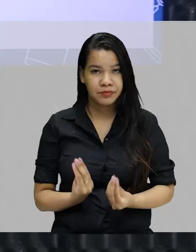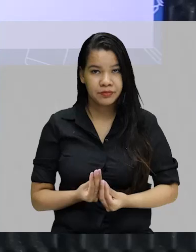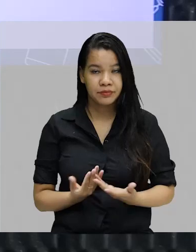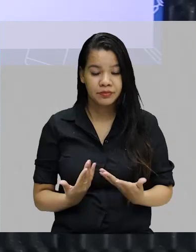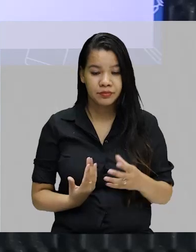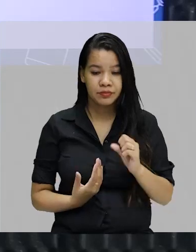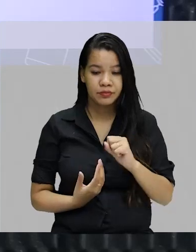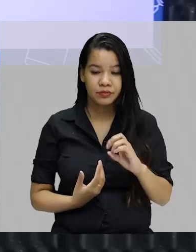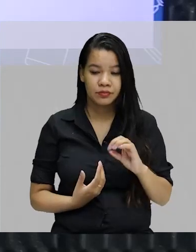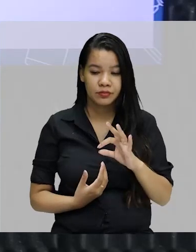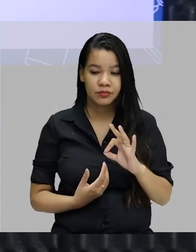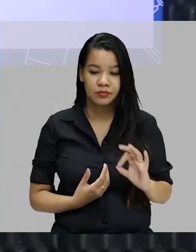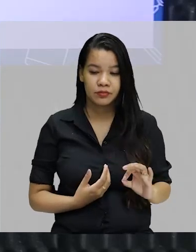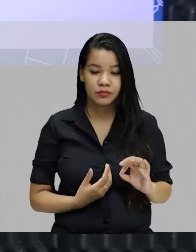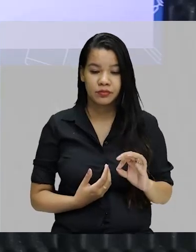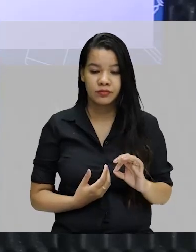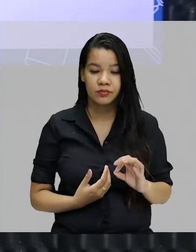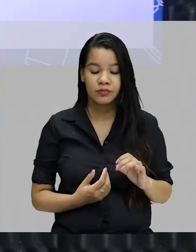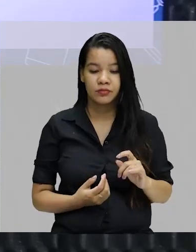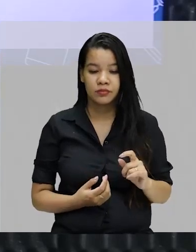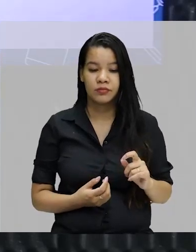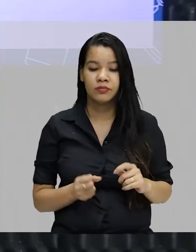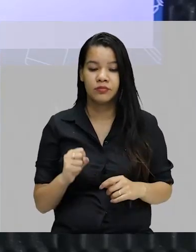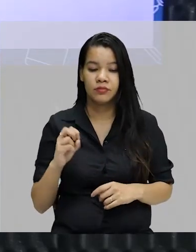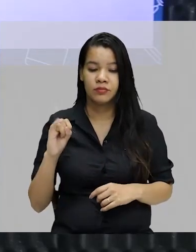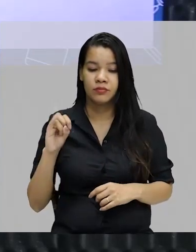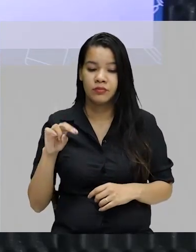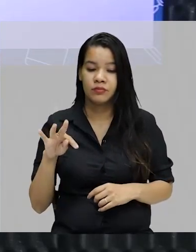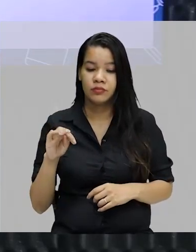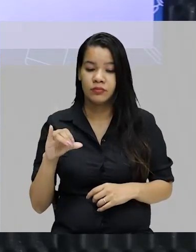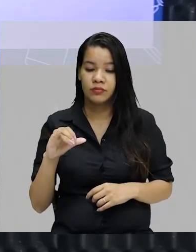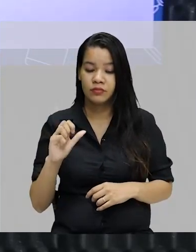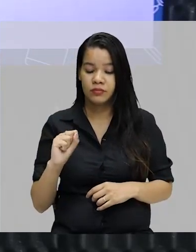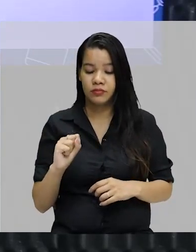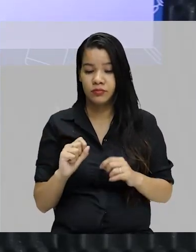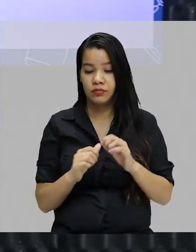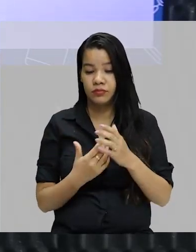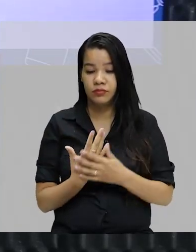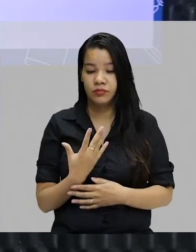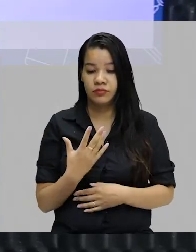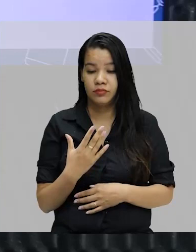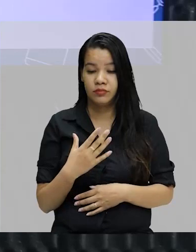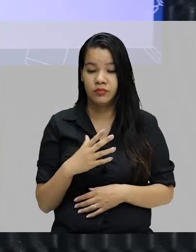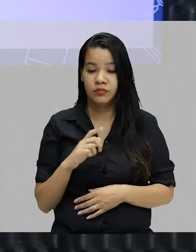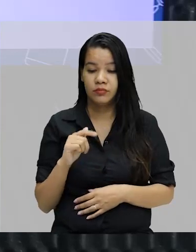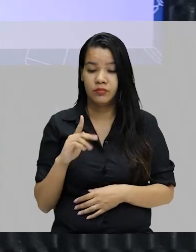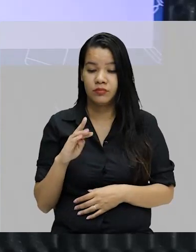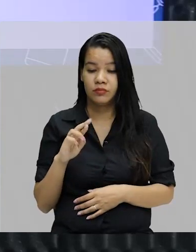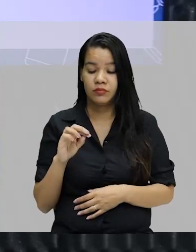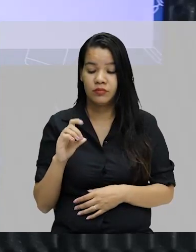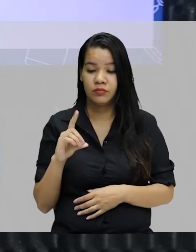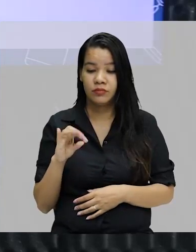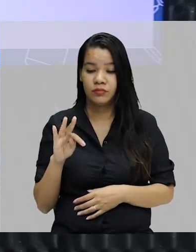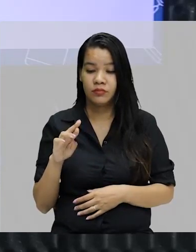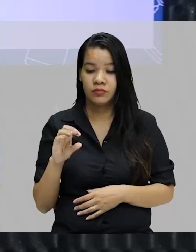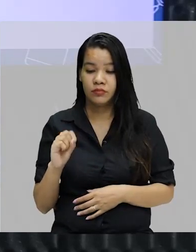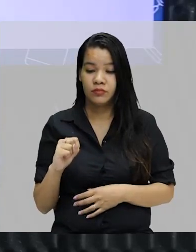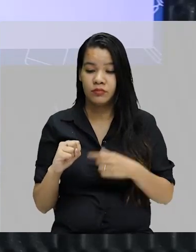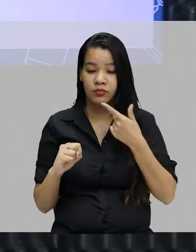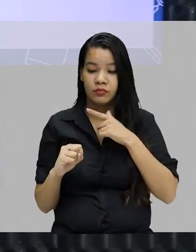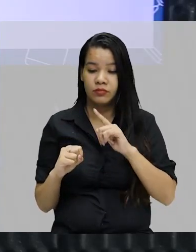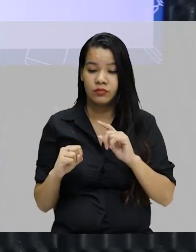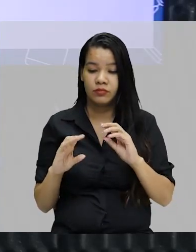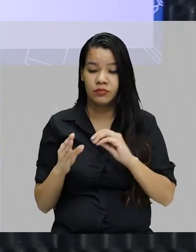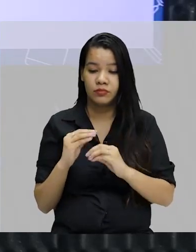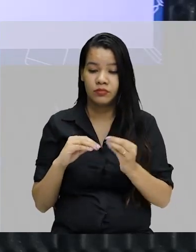borrachas elas são sintéticas. Elas são produzidas em laboratórios, obtidas pela polimerização de dienos